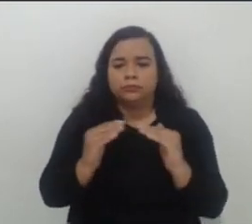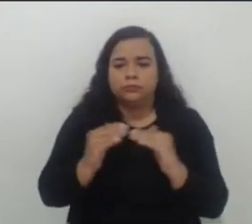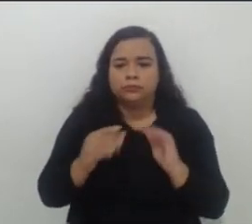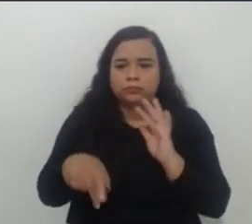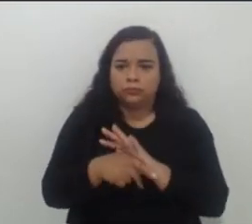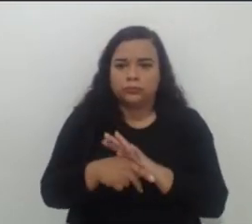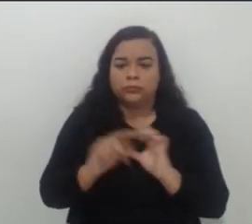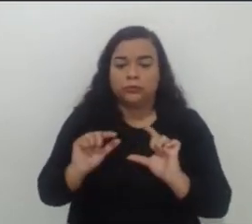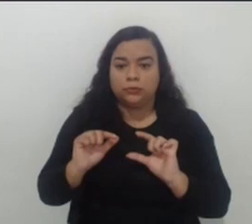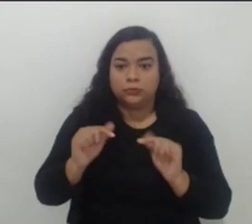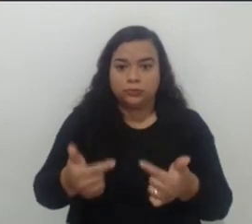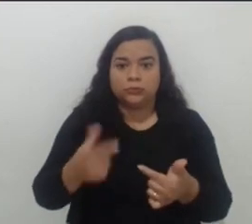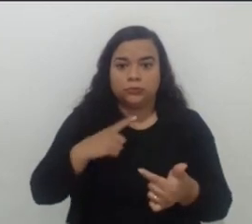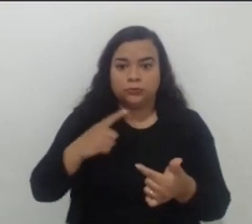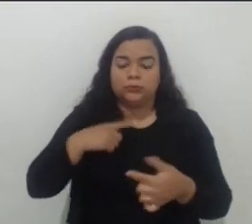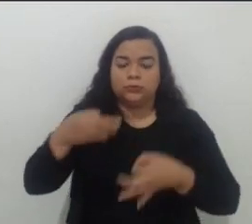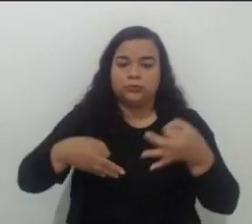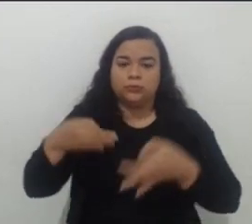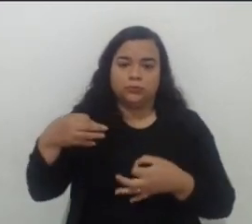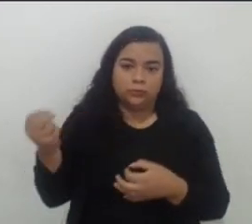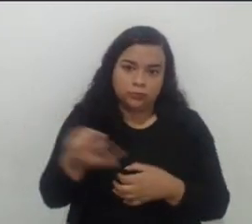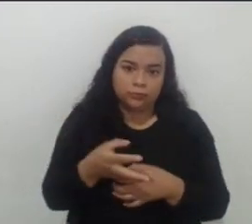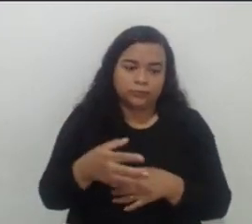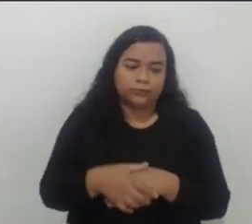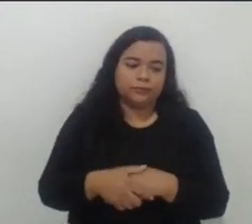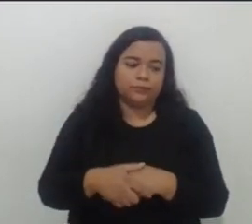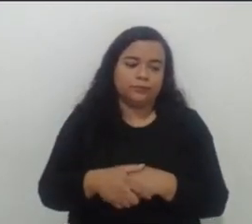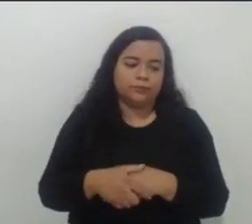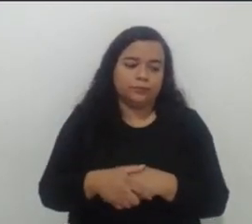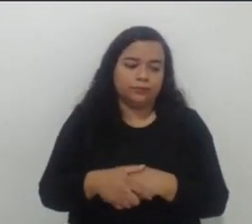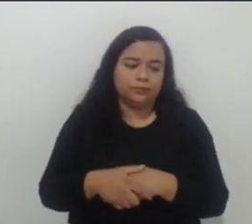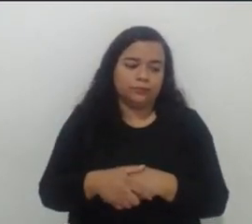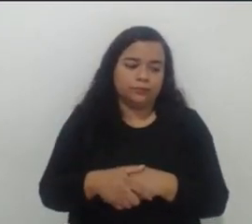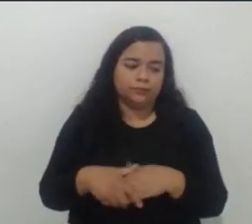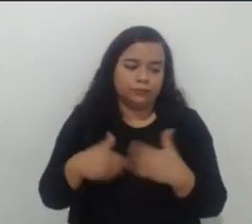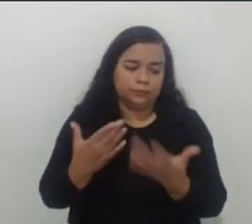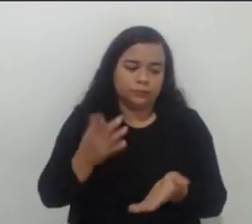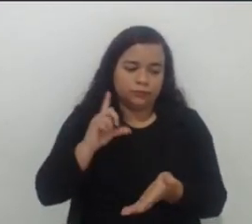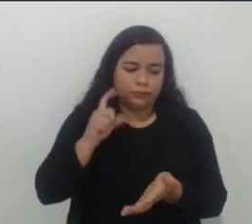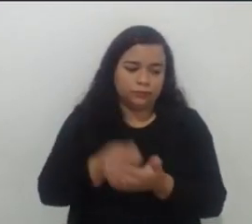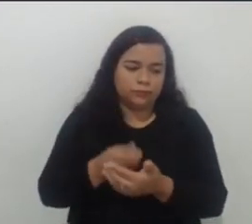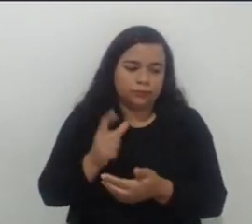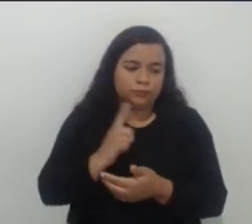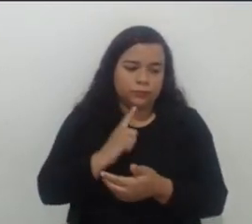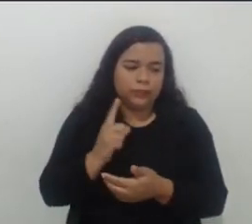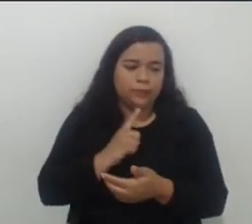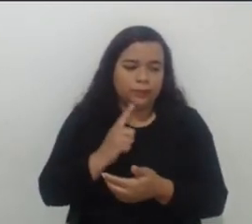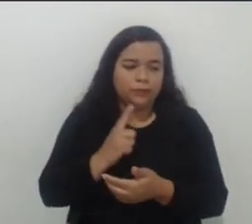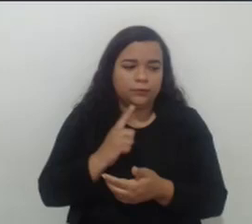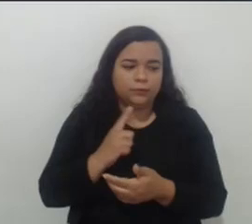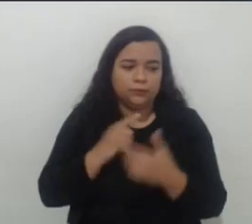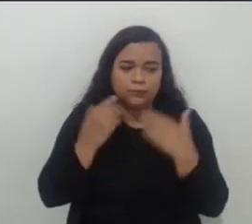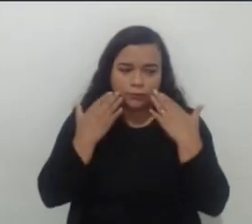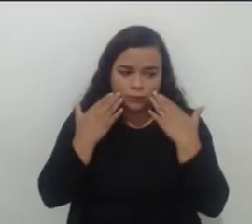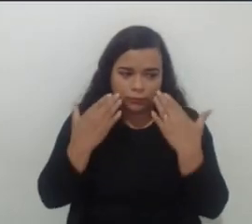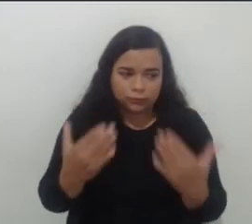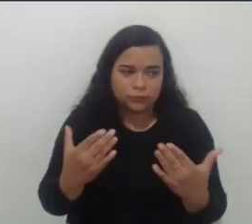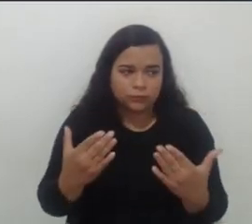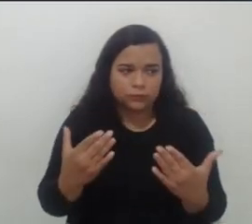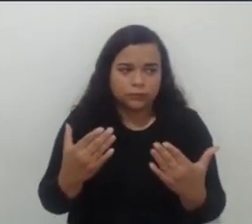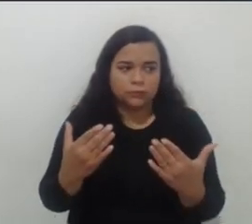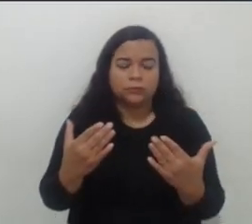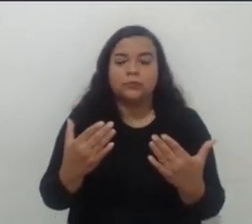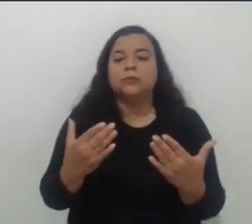realização de novo julgamento. Concluída, portanto, a exposição do voto do relator, julgando improcedente